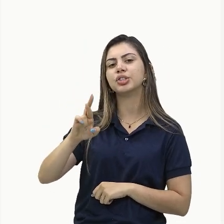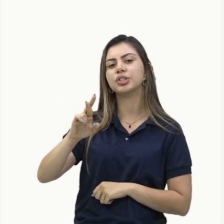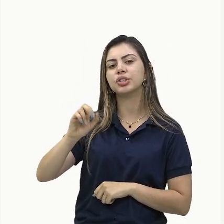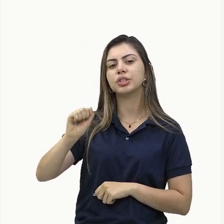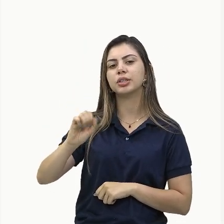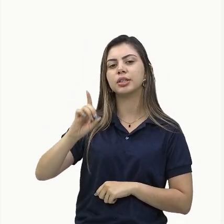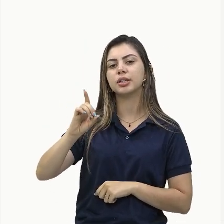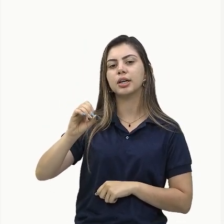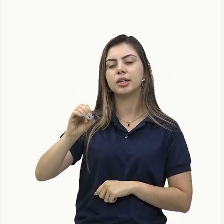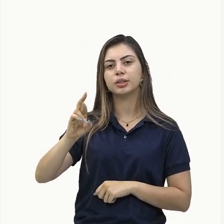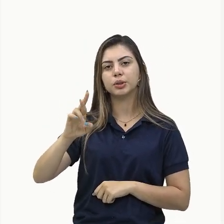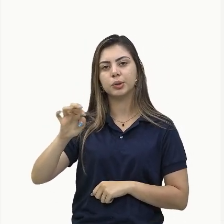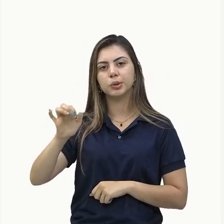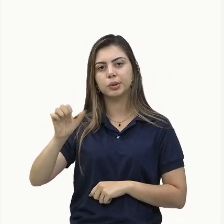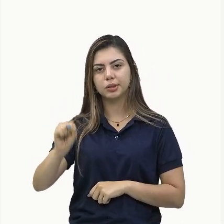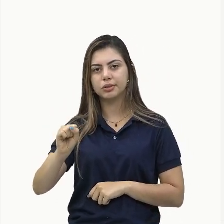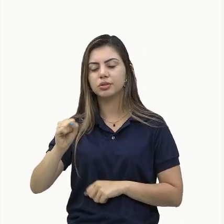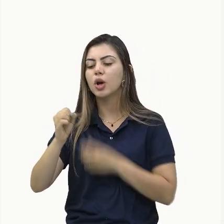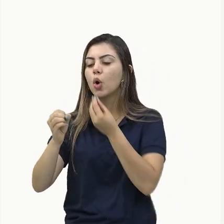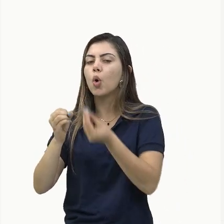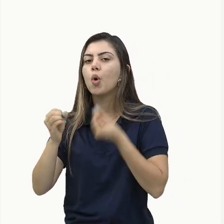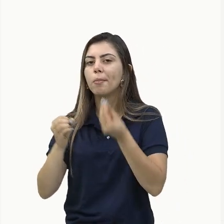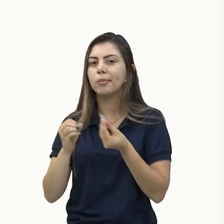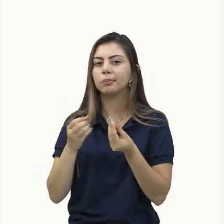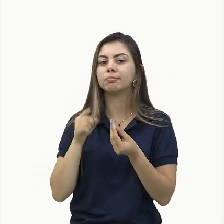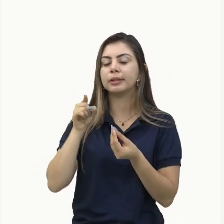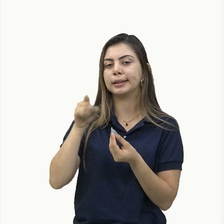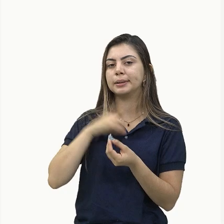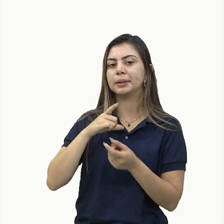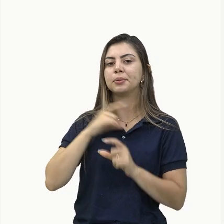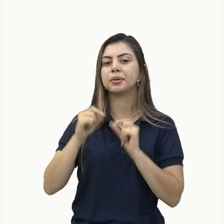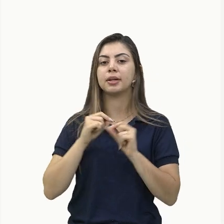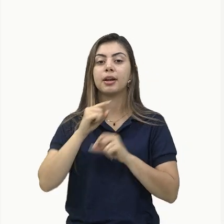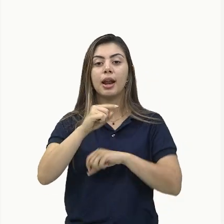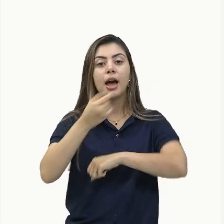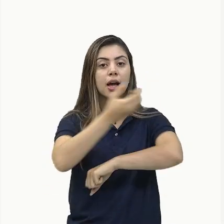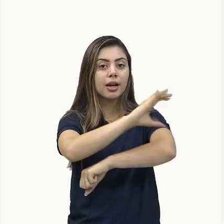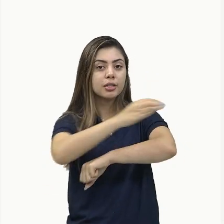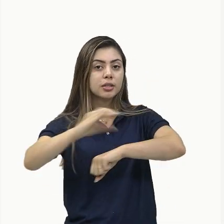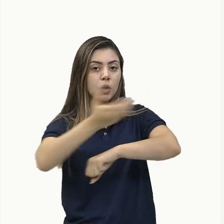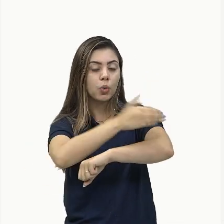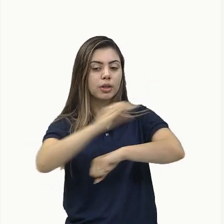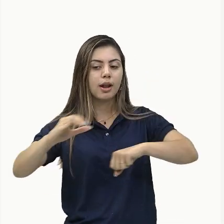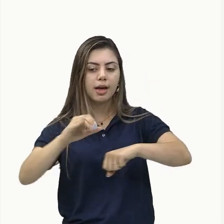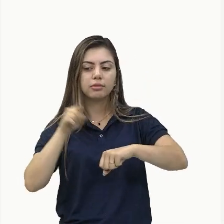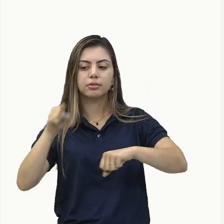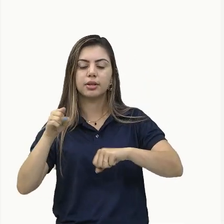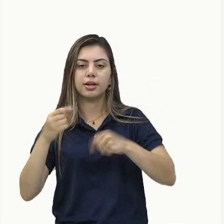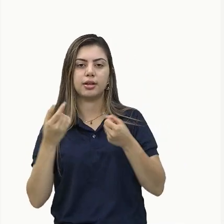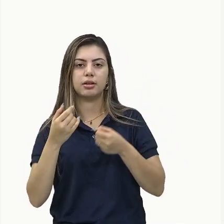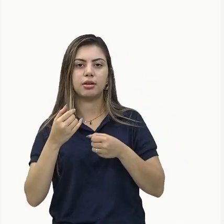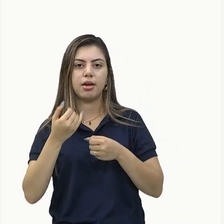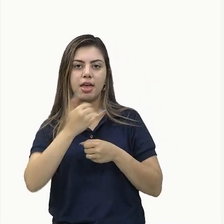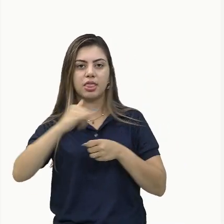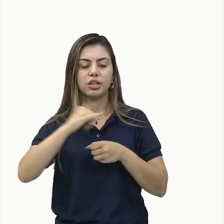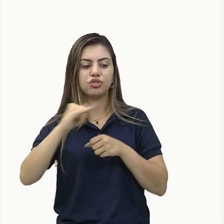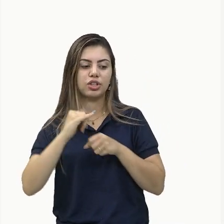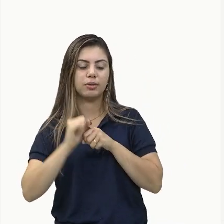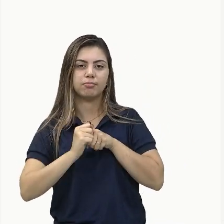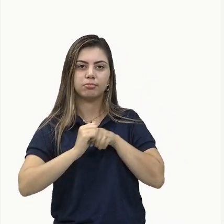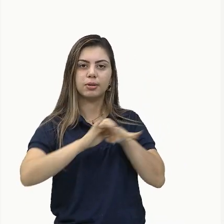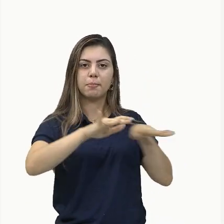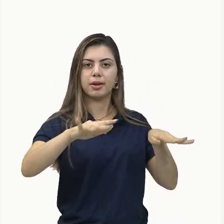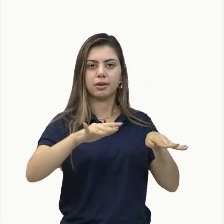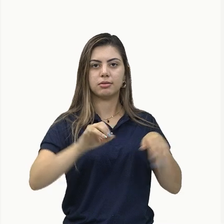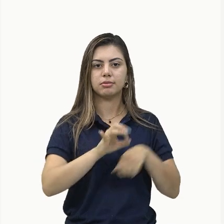geradores fornecem energia para os circuitos elétricos. Observem a nossa equação